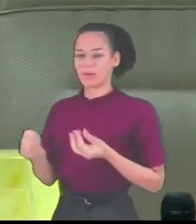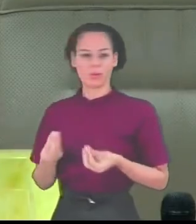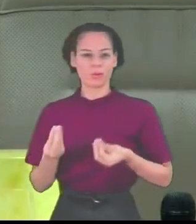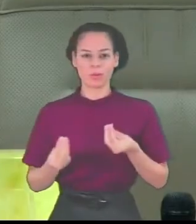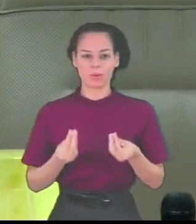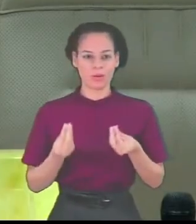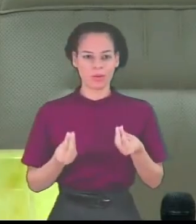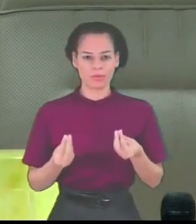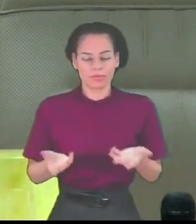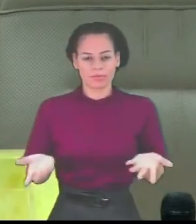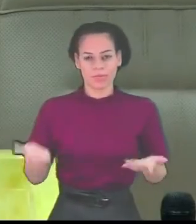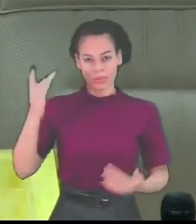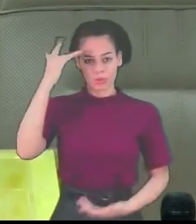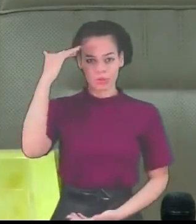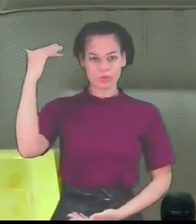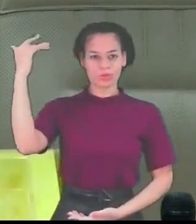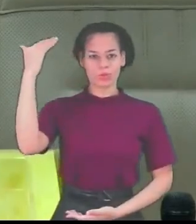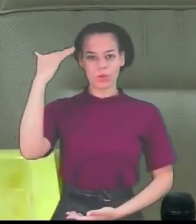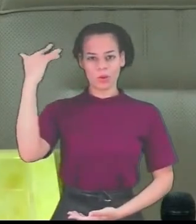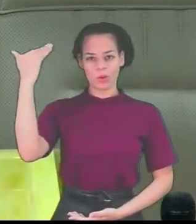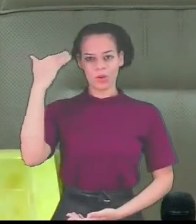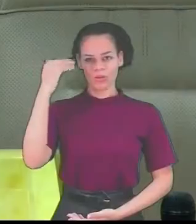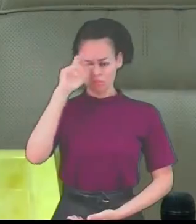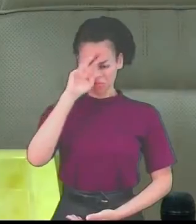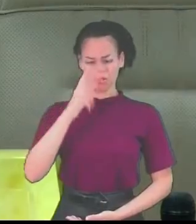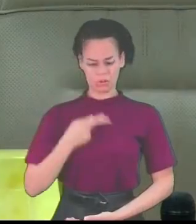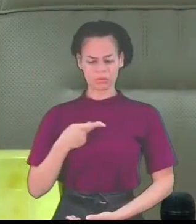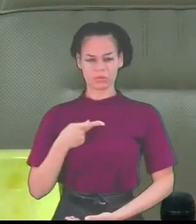som sonhos pessoais